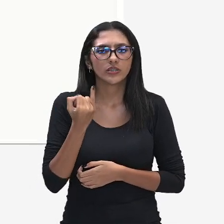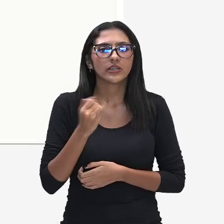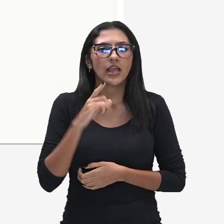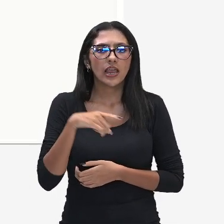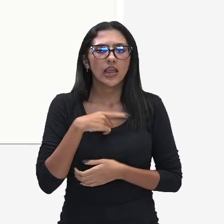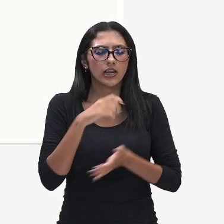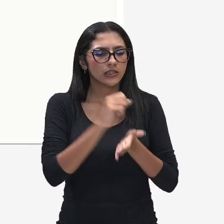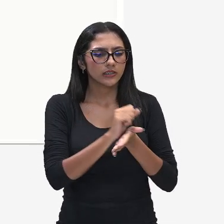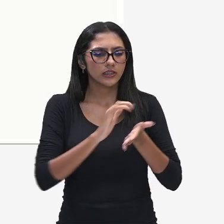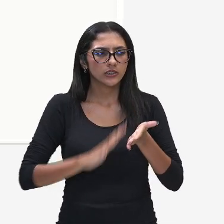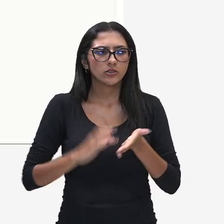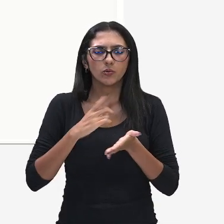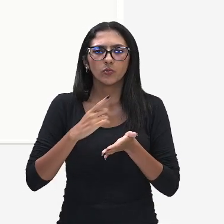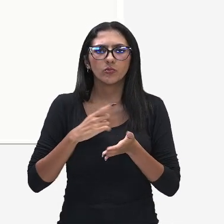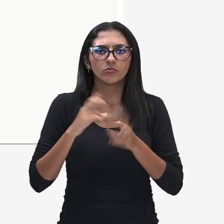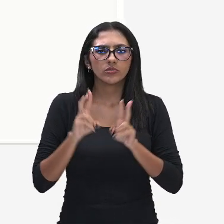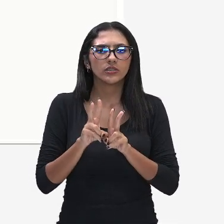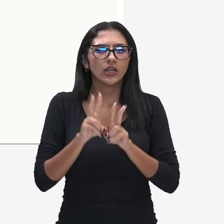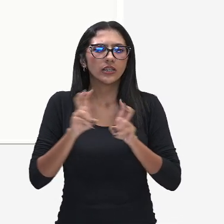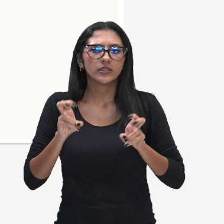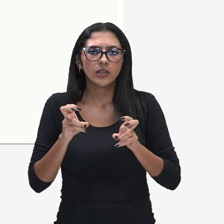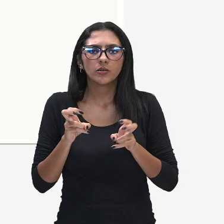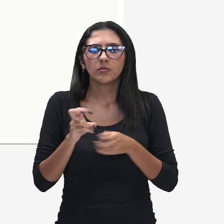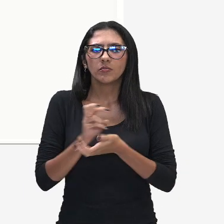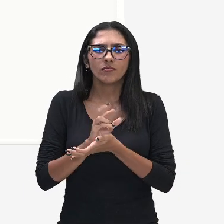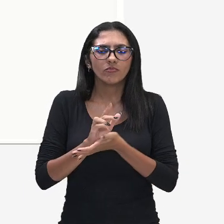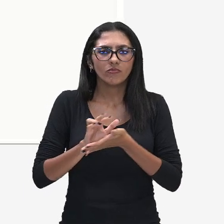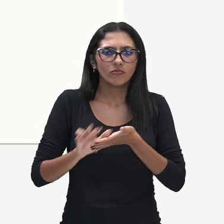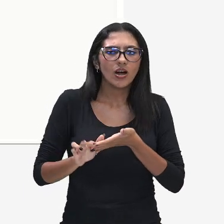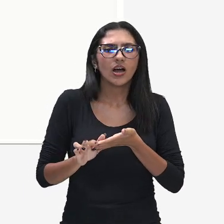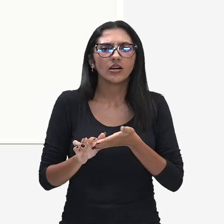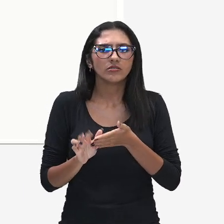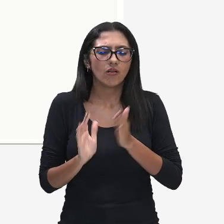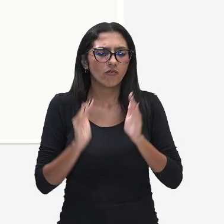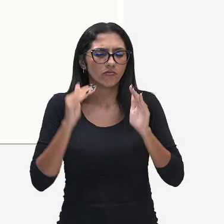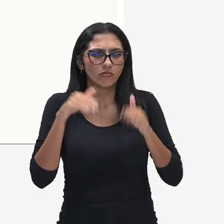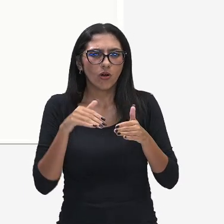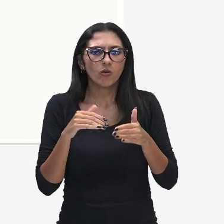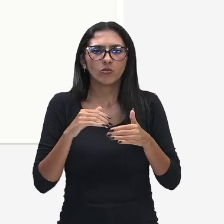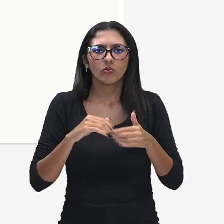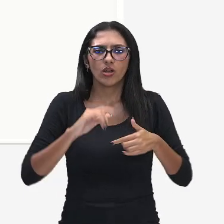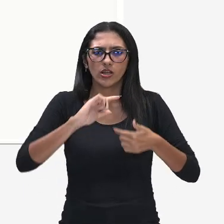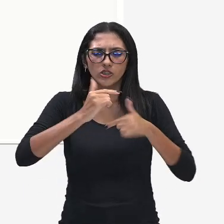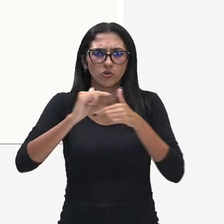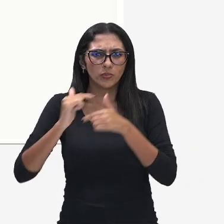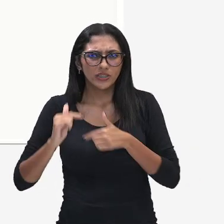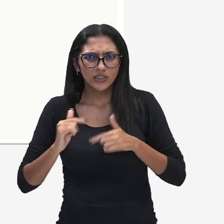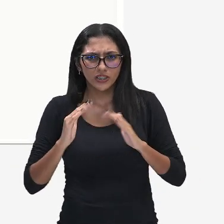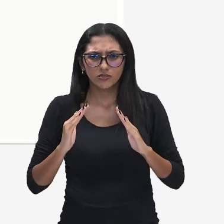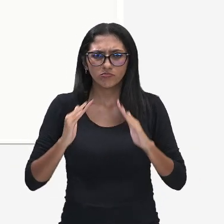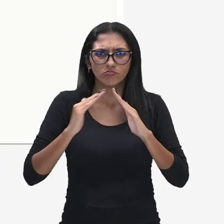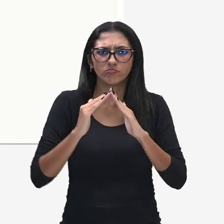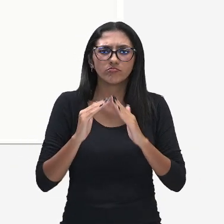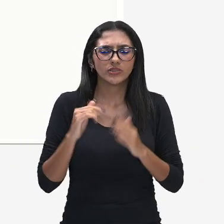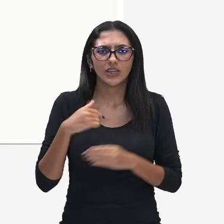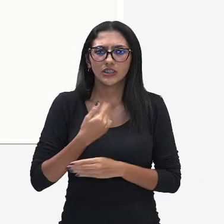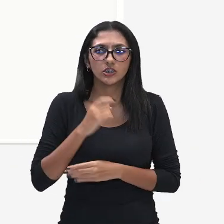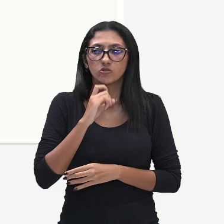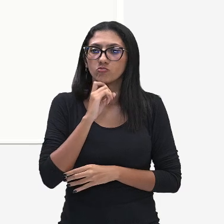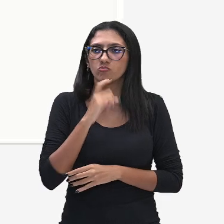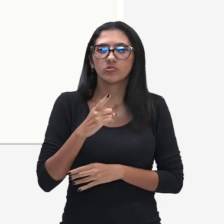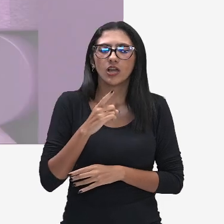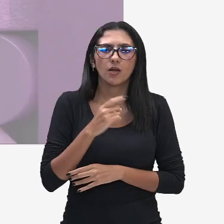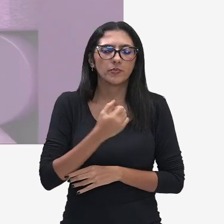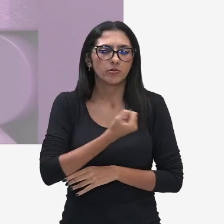questão que trabalha com área de elementos, de polígonos e tudo mais, onde nós não temos o valor do π, onde